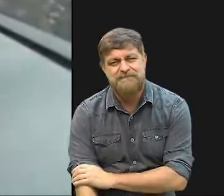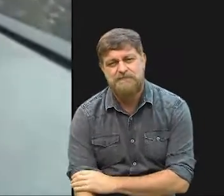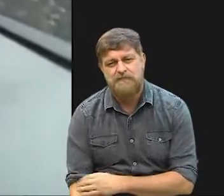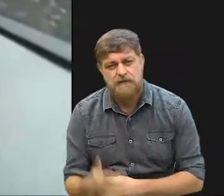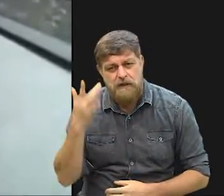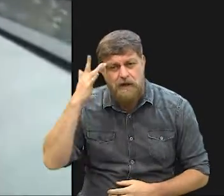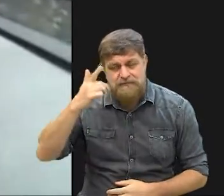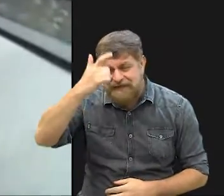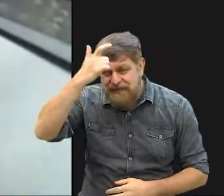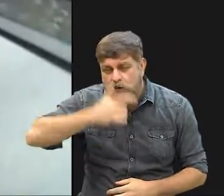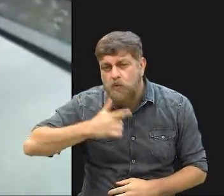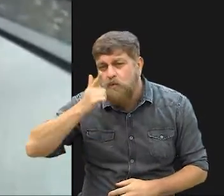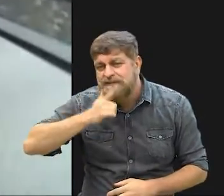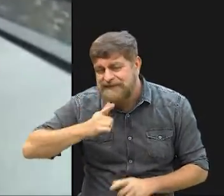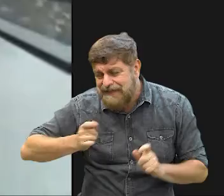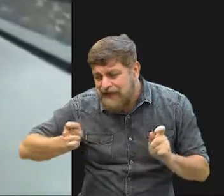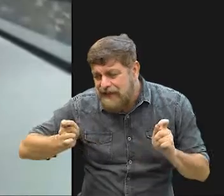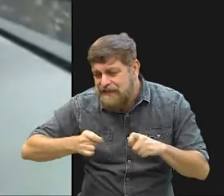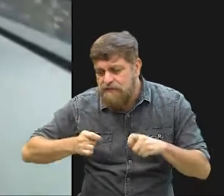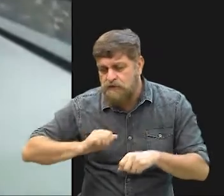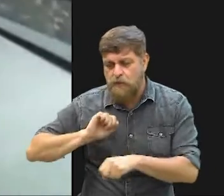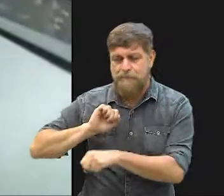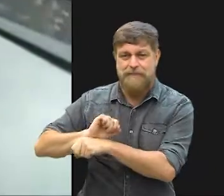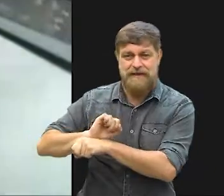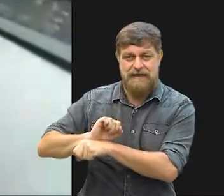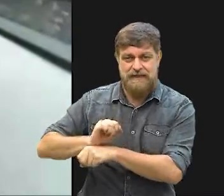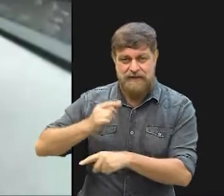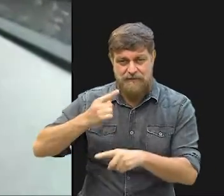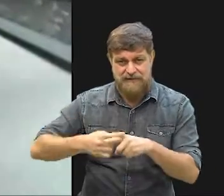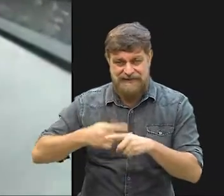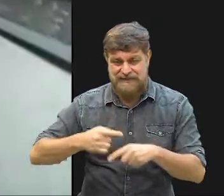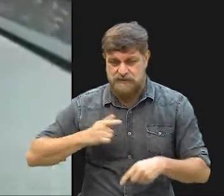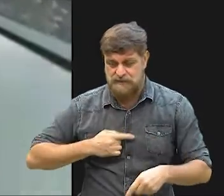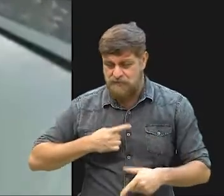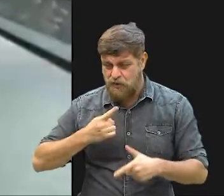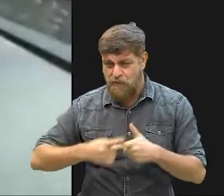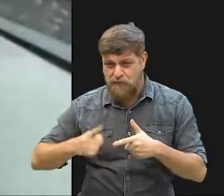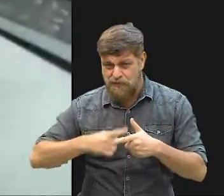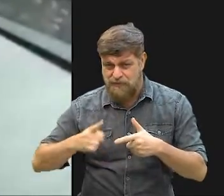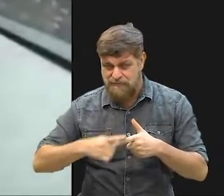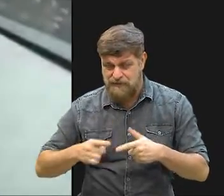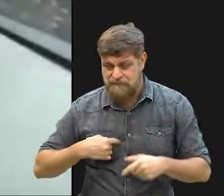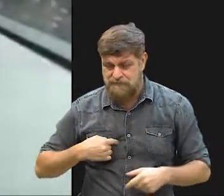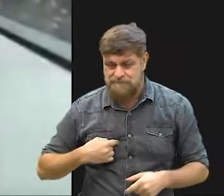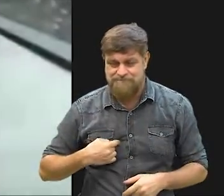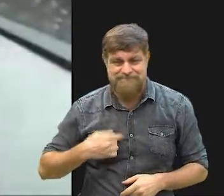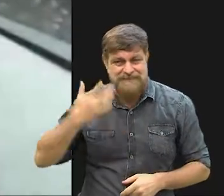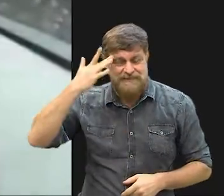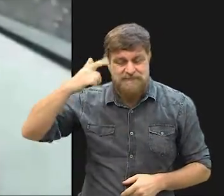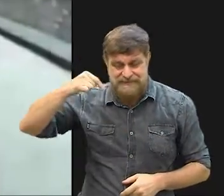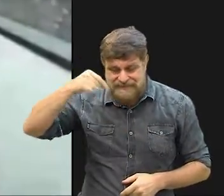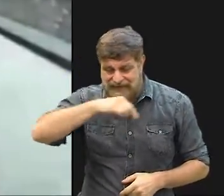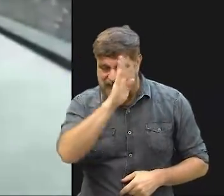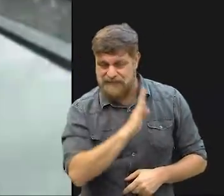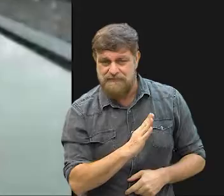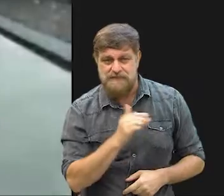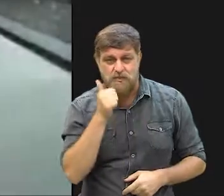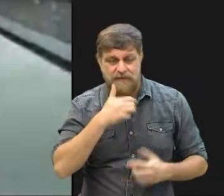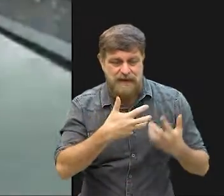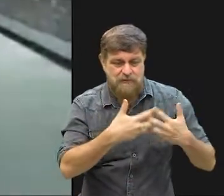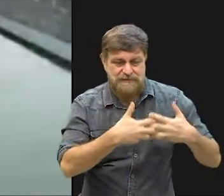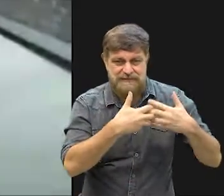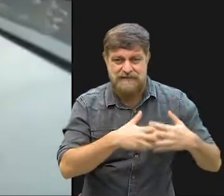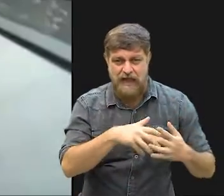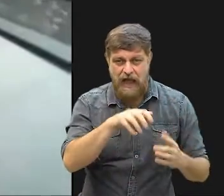sei se eu teria... Quando eu parei, né? Porque eu tive uma lesão, não sei se eu teria espaço, né? Porque a